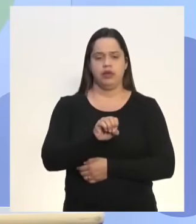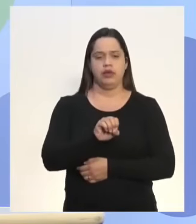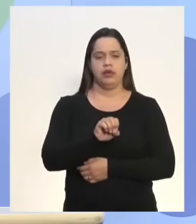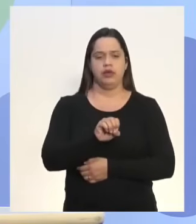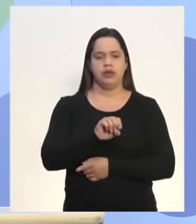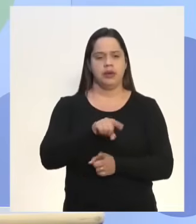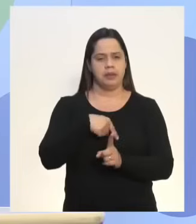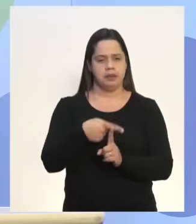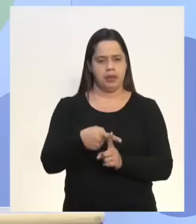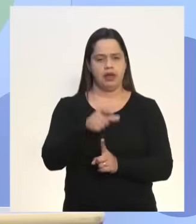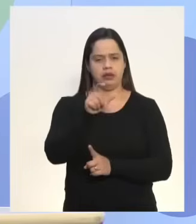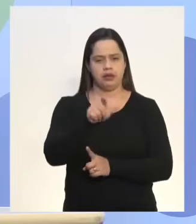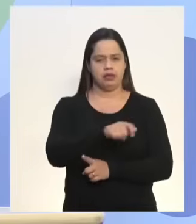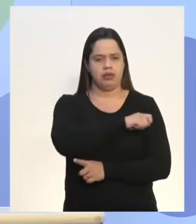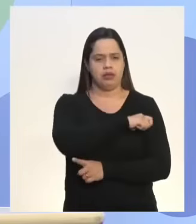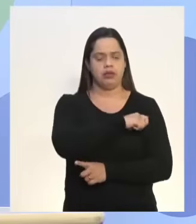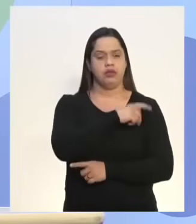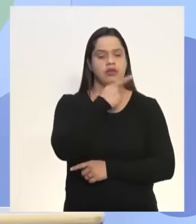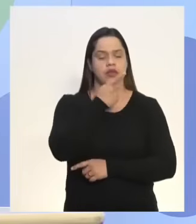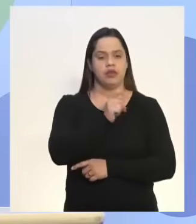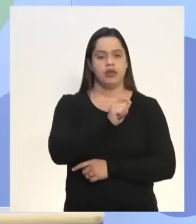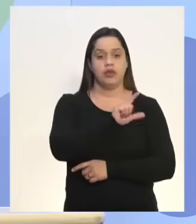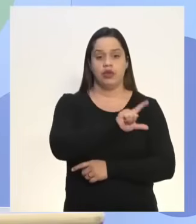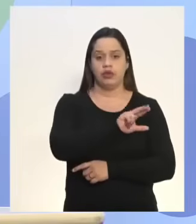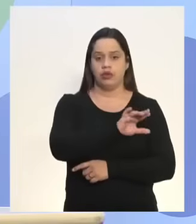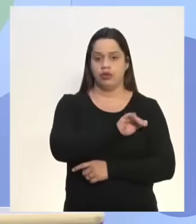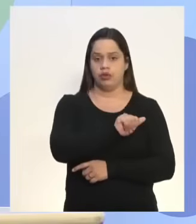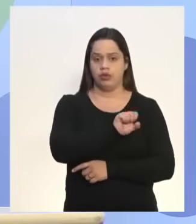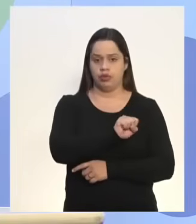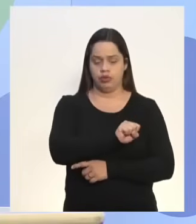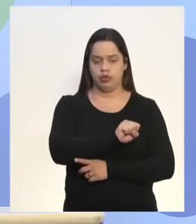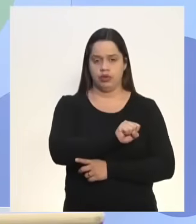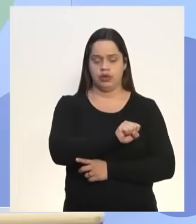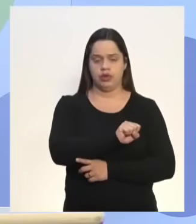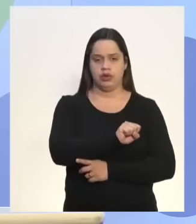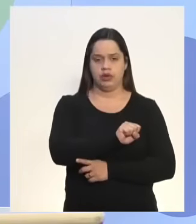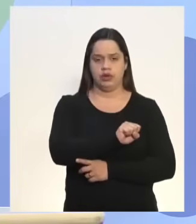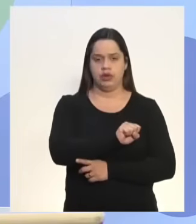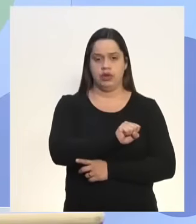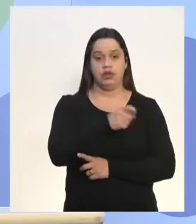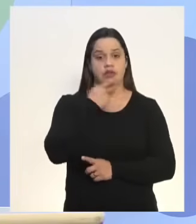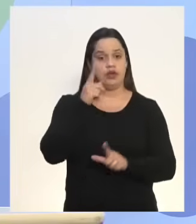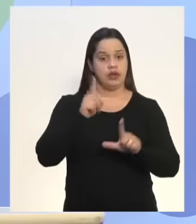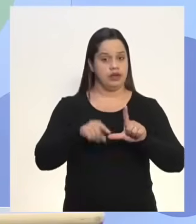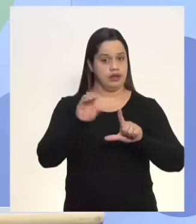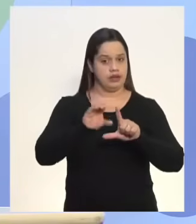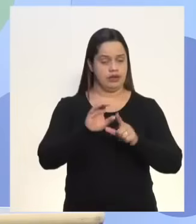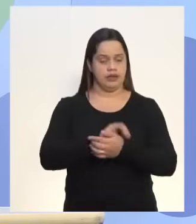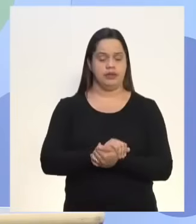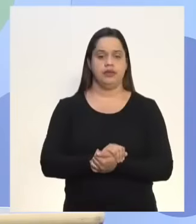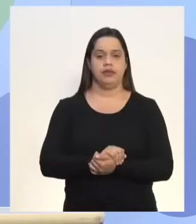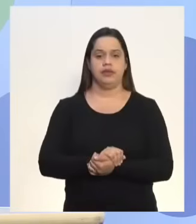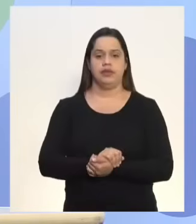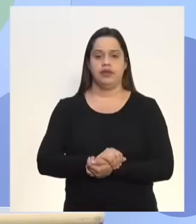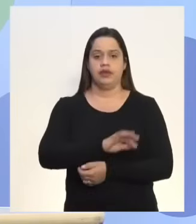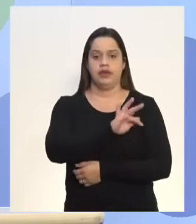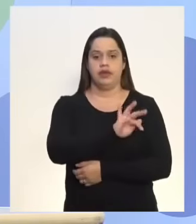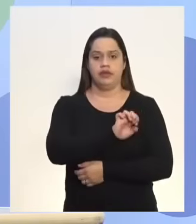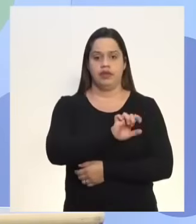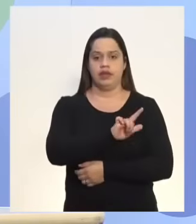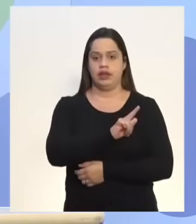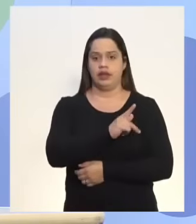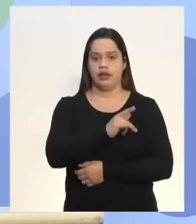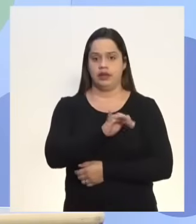teve mais alguém aqui, falou que, o Lucas Venâncio disse que é C. Felipe,